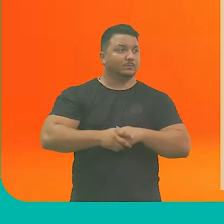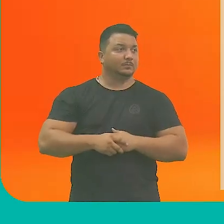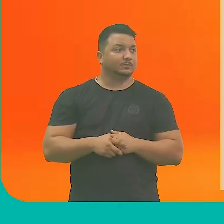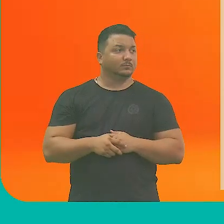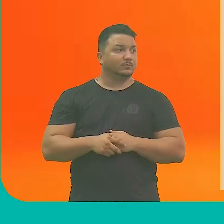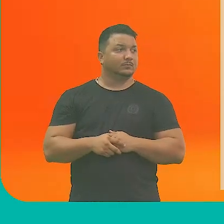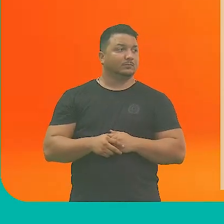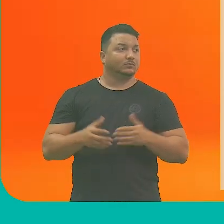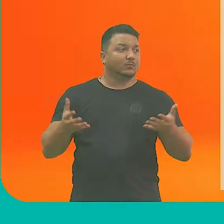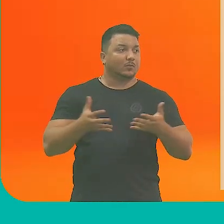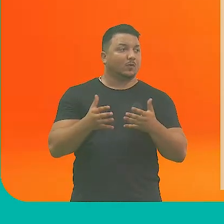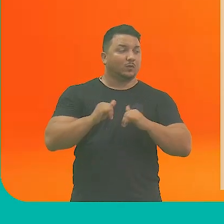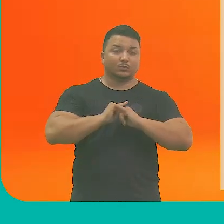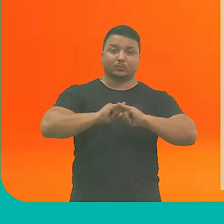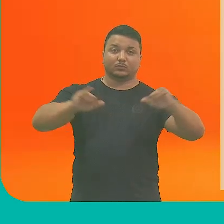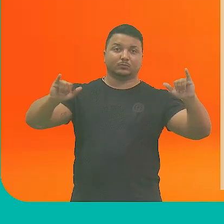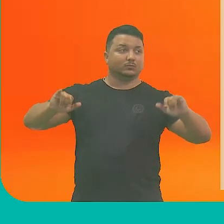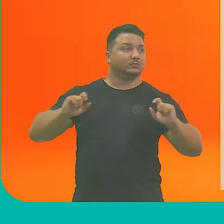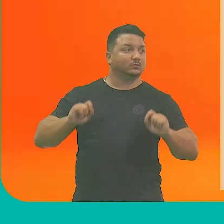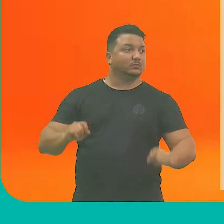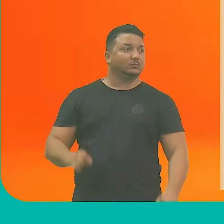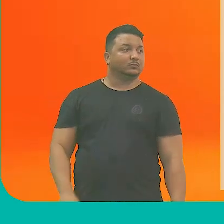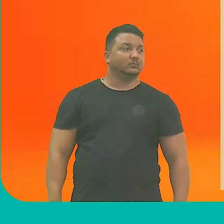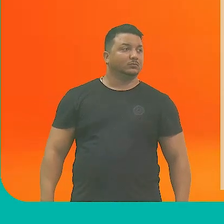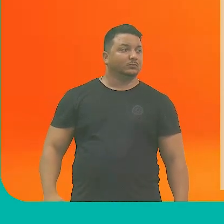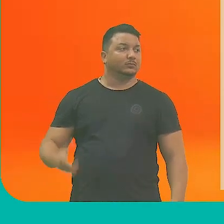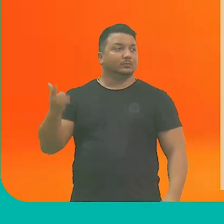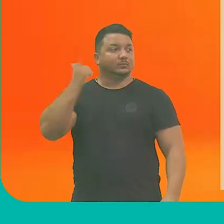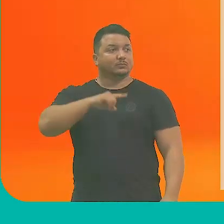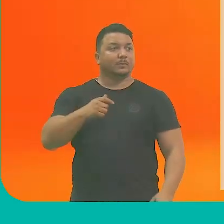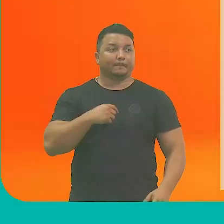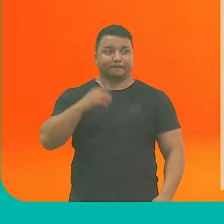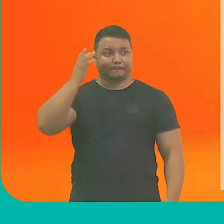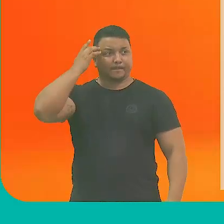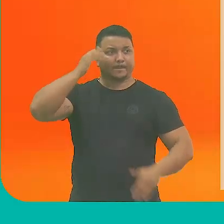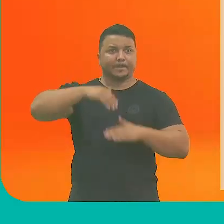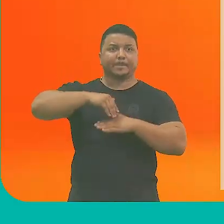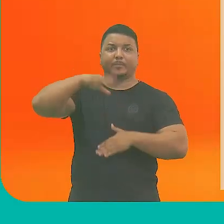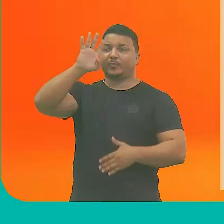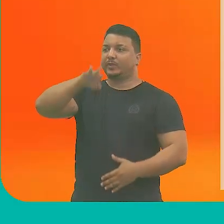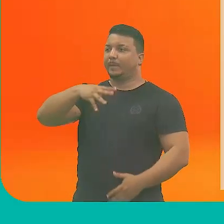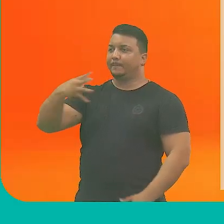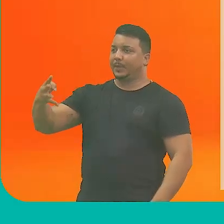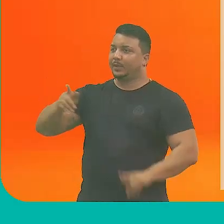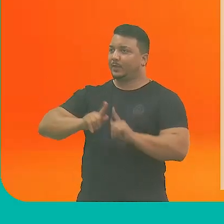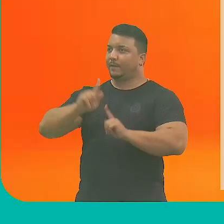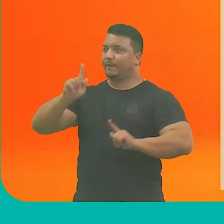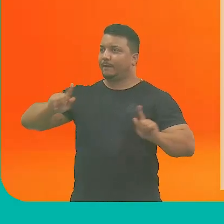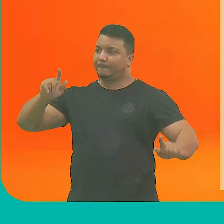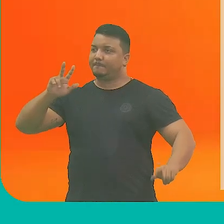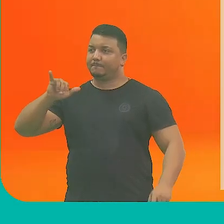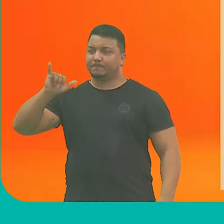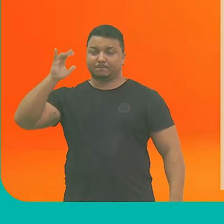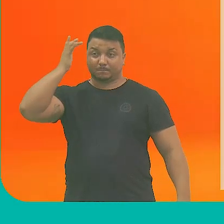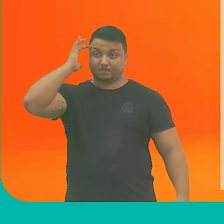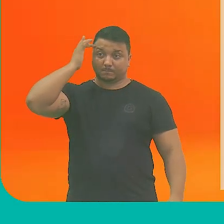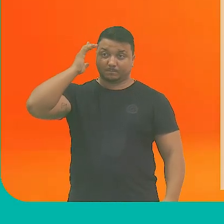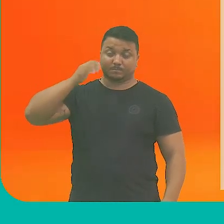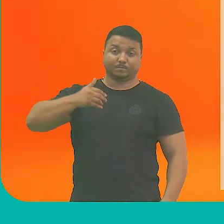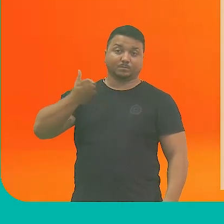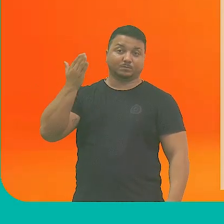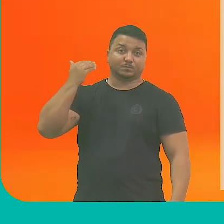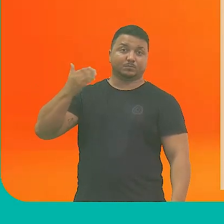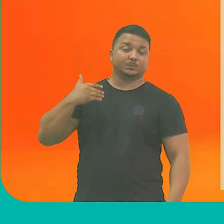vocês hoje, que eu acredito numa quantidade ainda maior de tabelas e gráficos, eu disse para os meninos